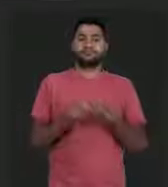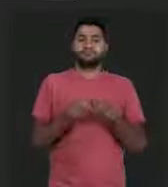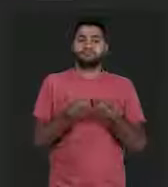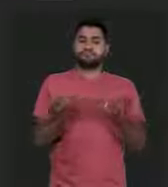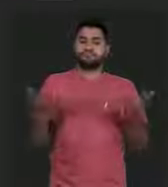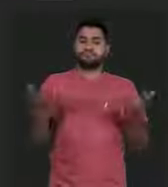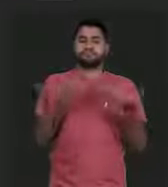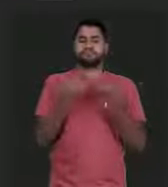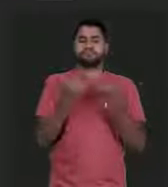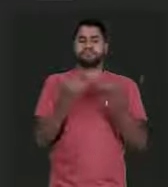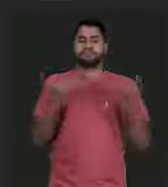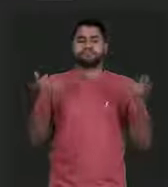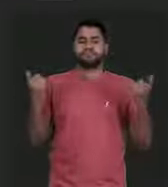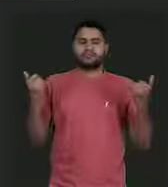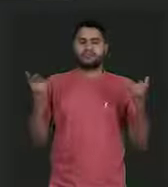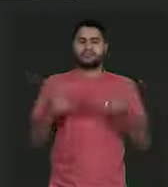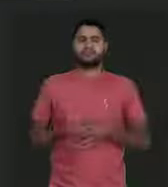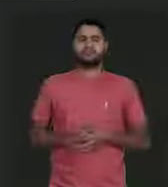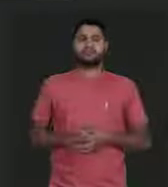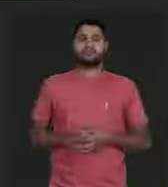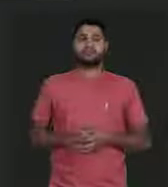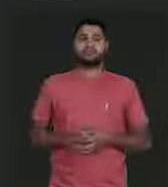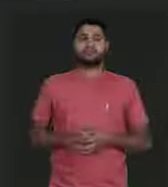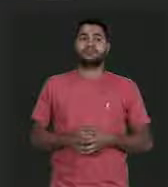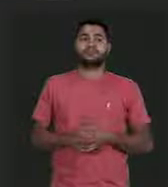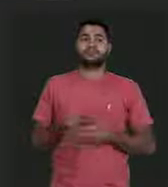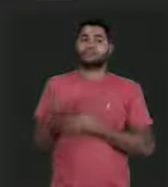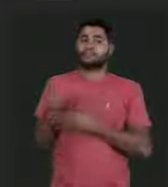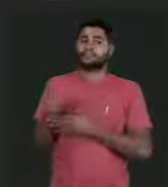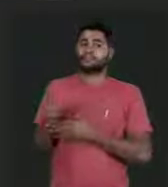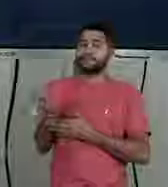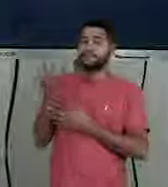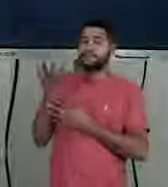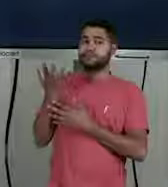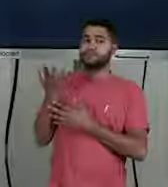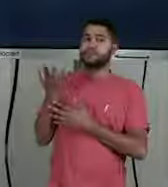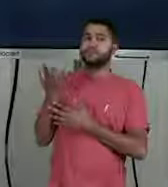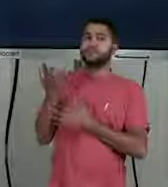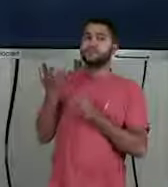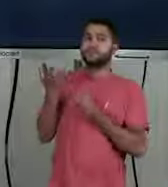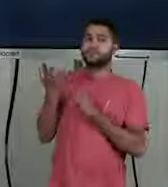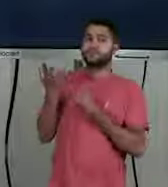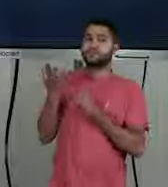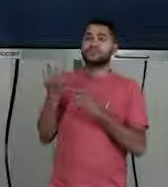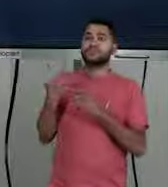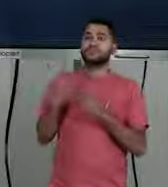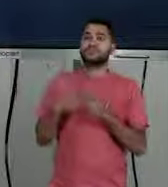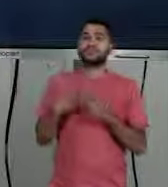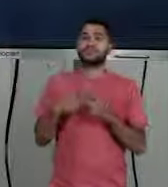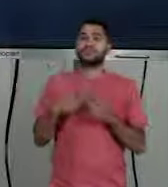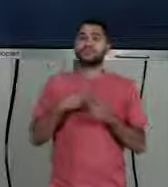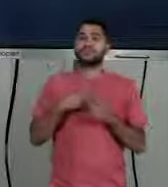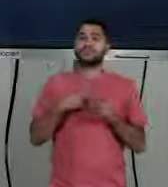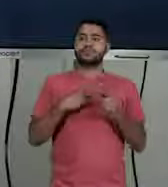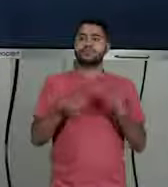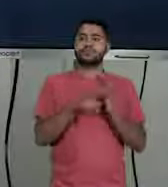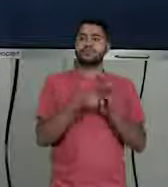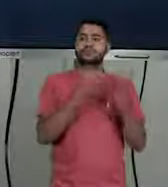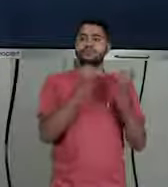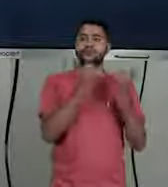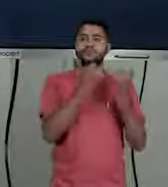então energia luminosa. Então a lâmpada, ela só vai acender porque tem uma corrente